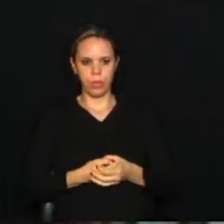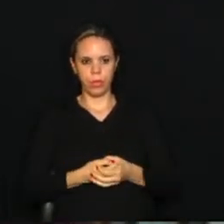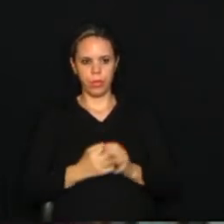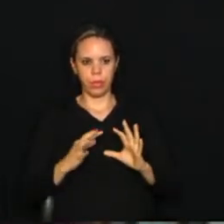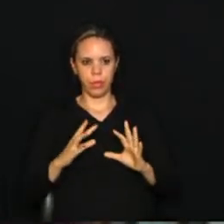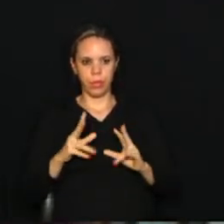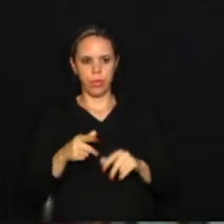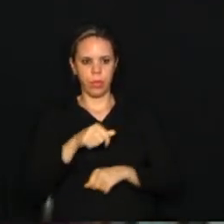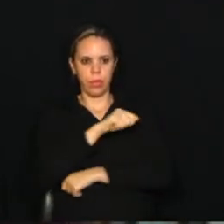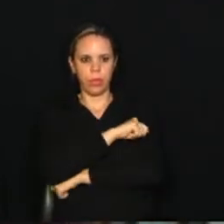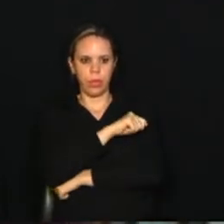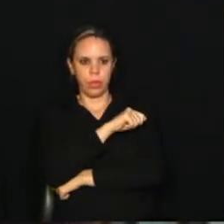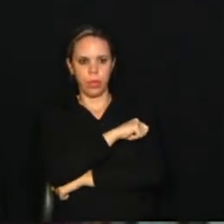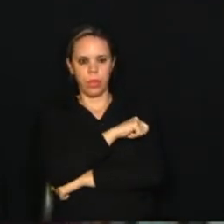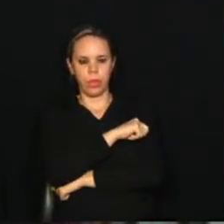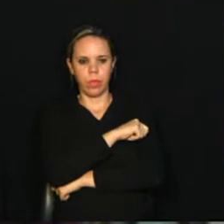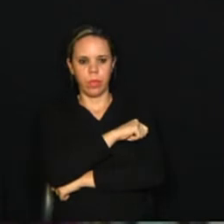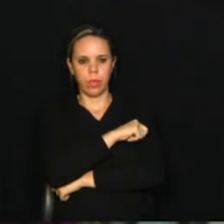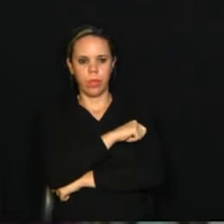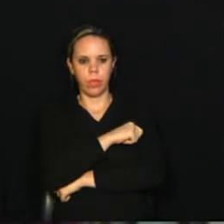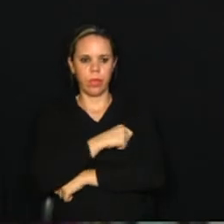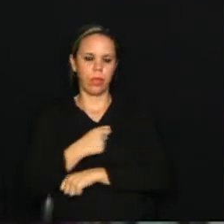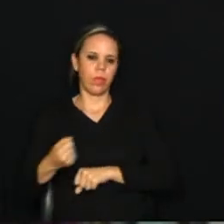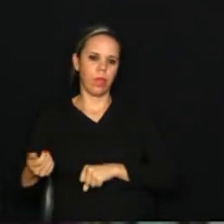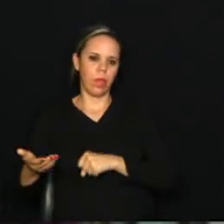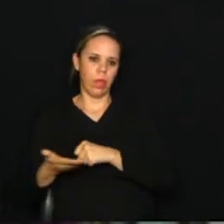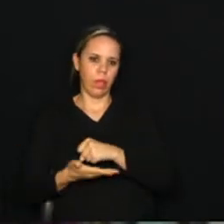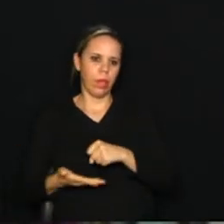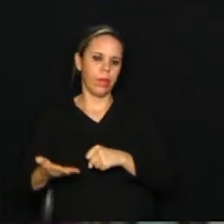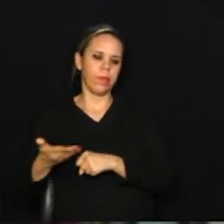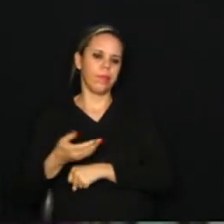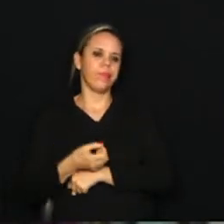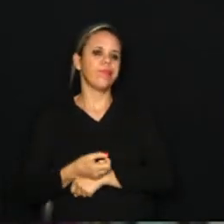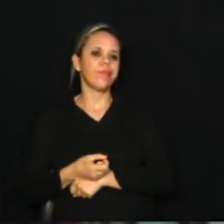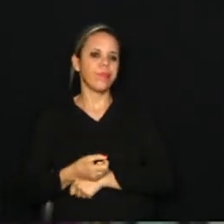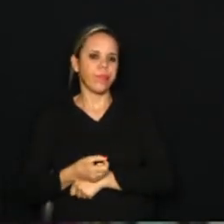Todos os alunos do fundamental